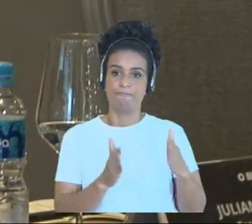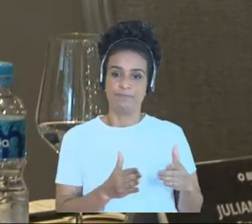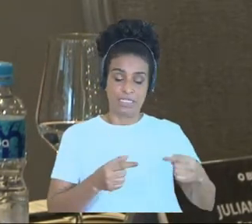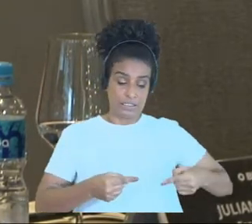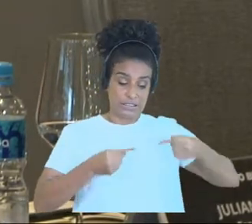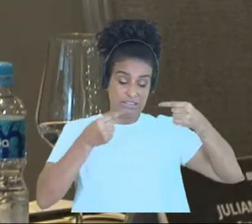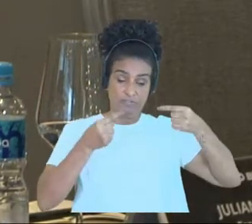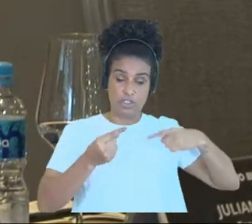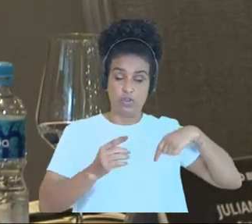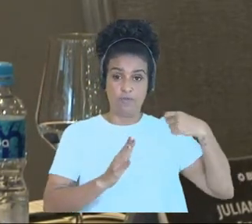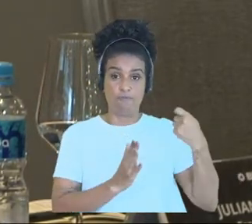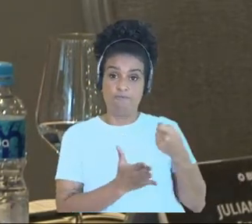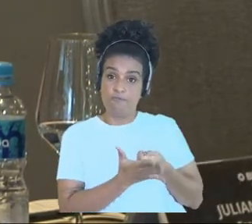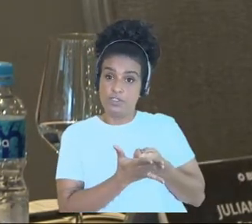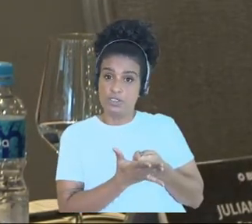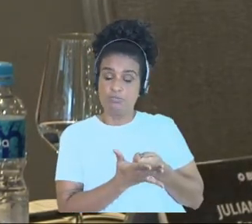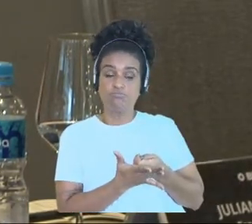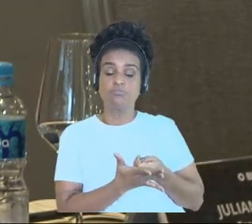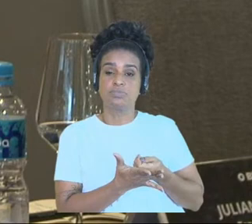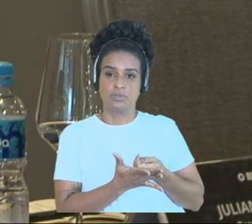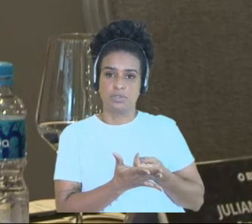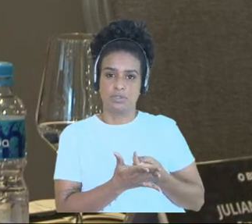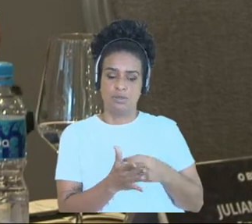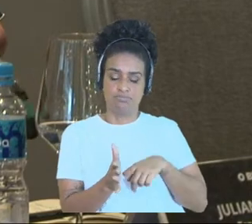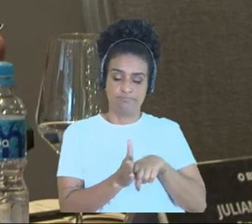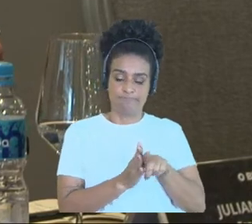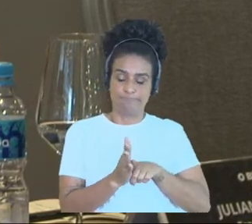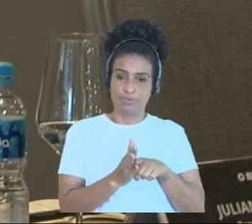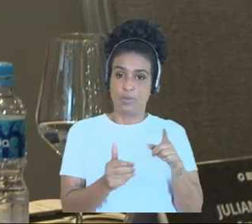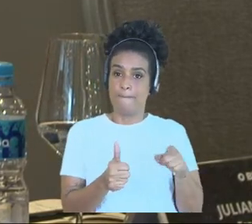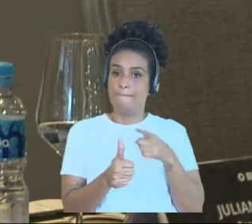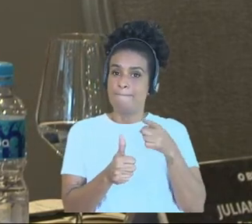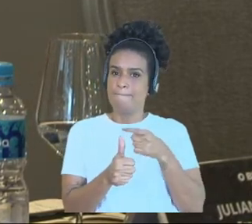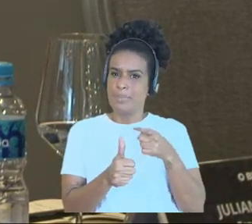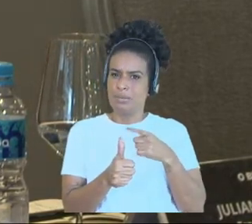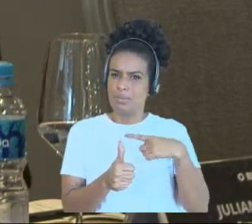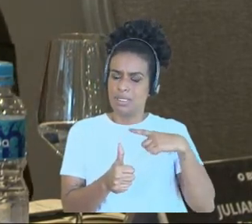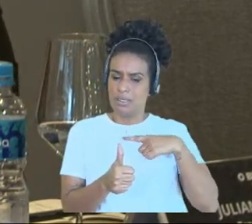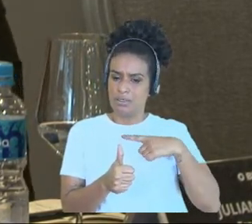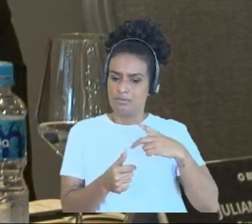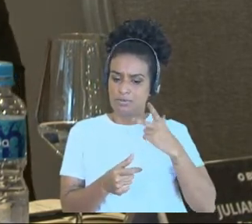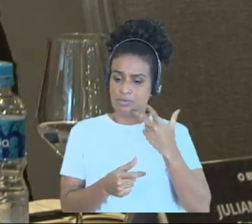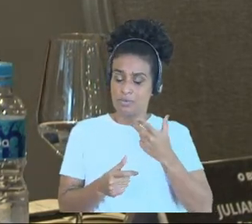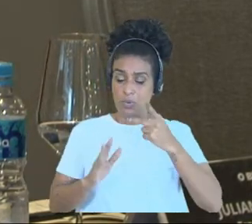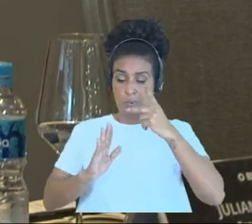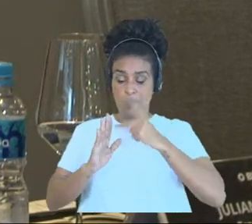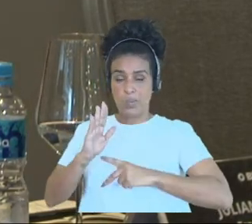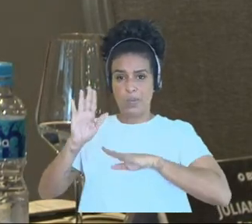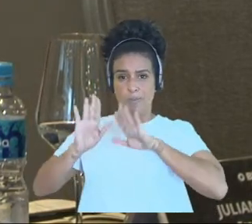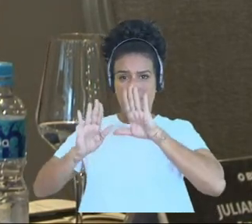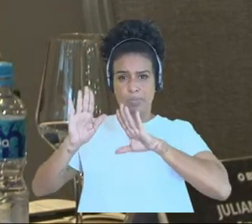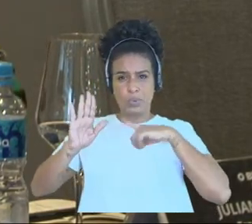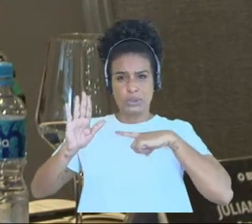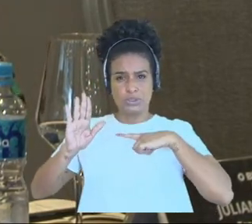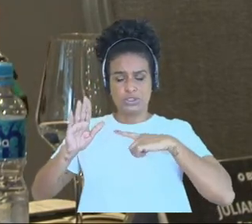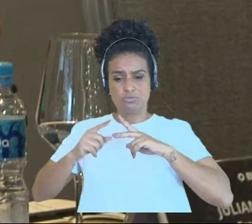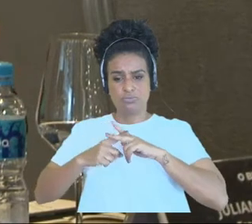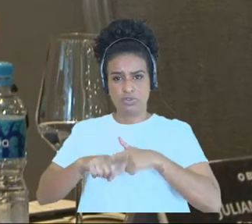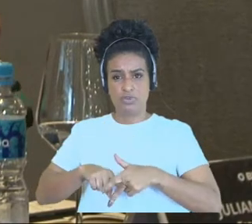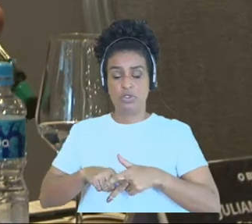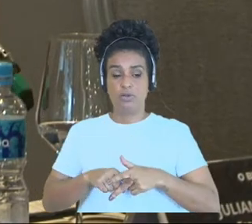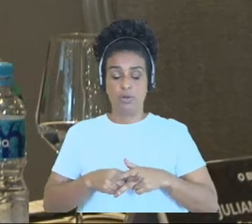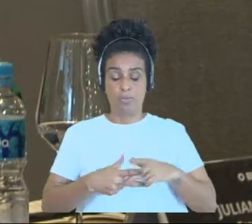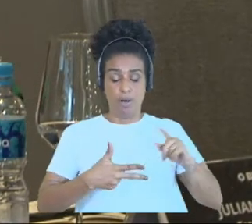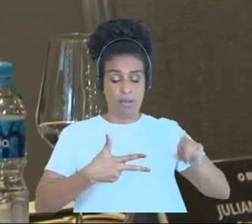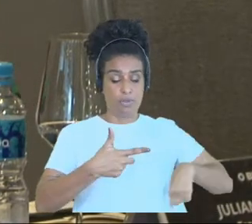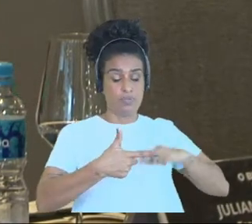desafios fiscais, que tem a ver um pouco com esse diagnóstico. O primeiro deles tem a ver com uma recuperação política, né, uma recuperação do executivo